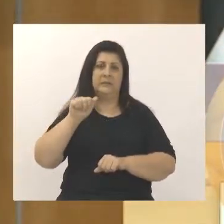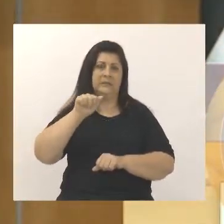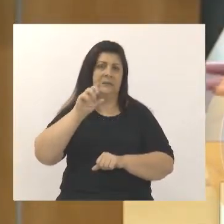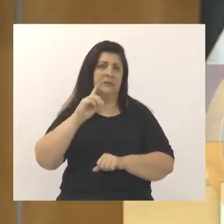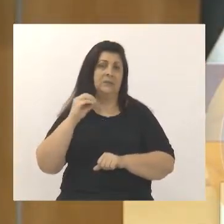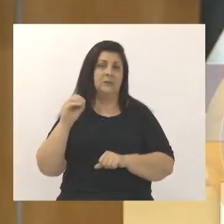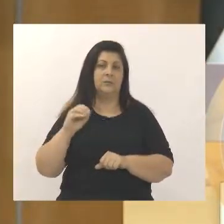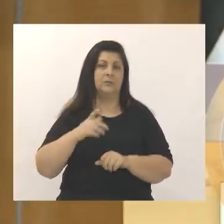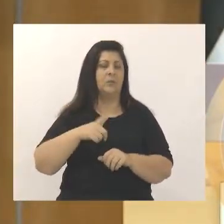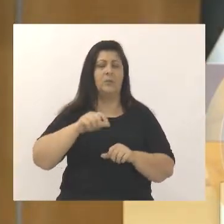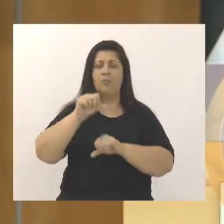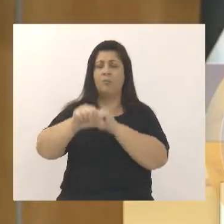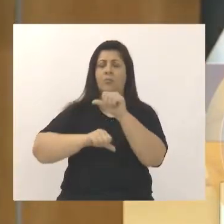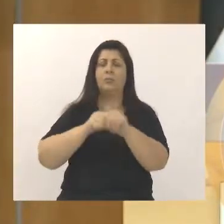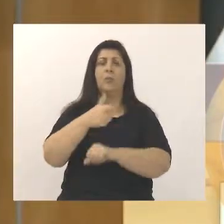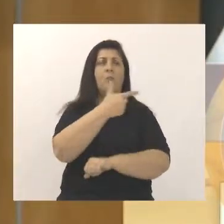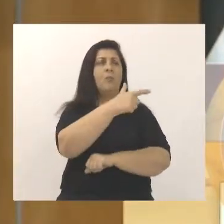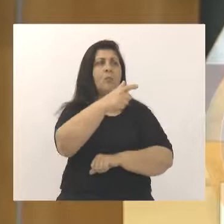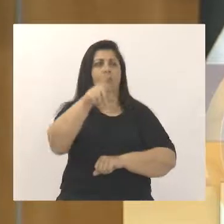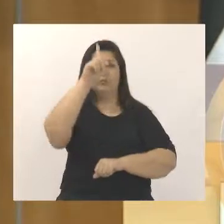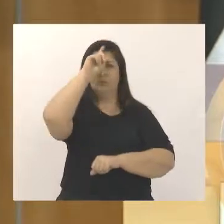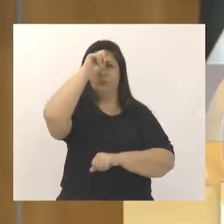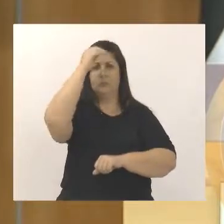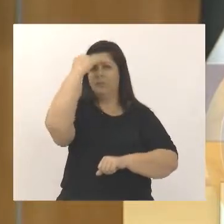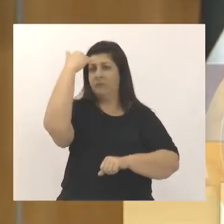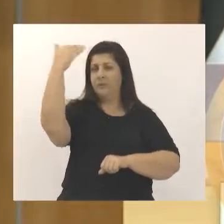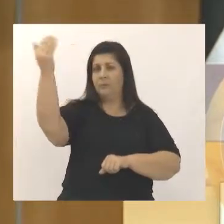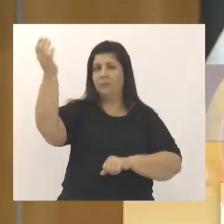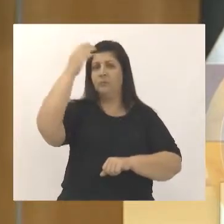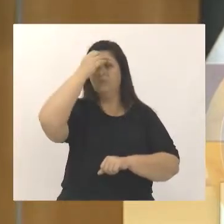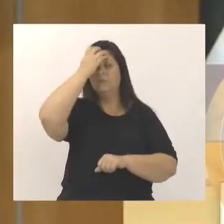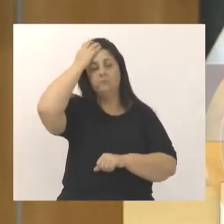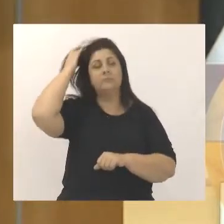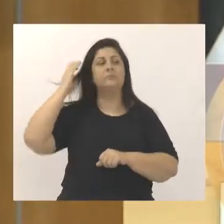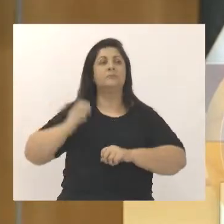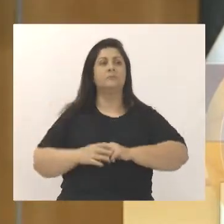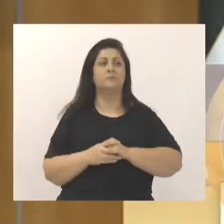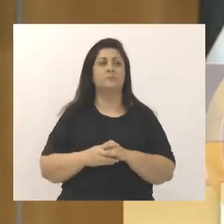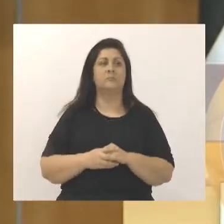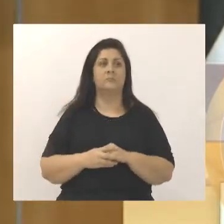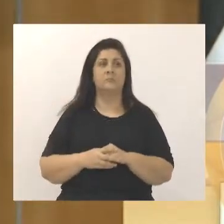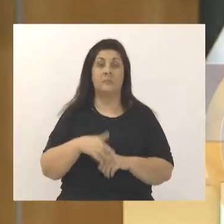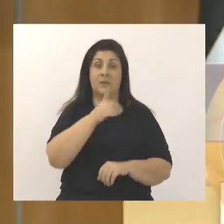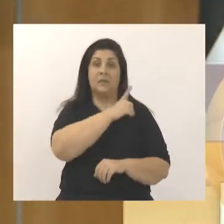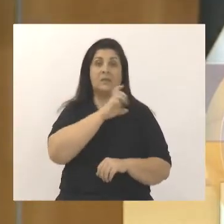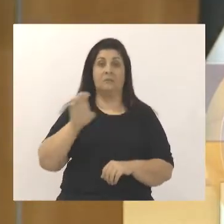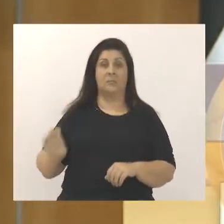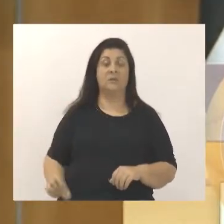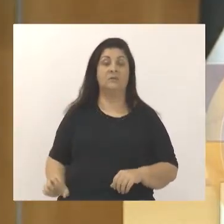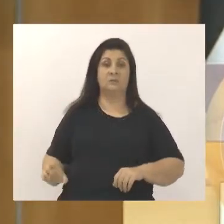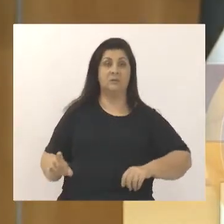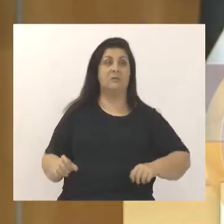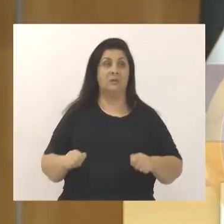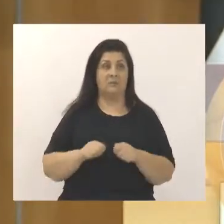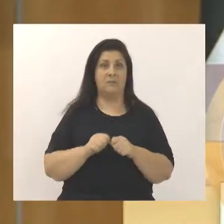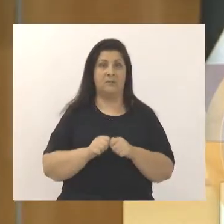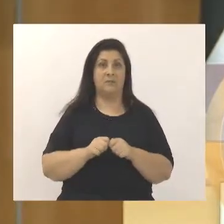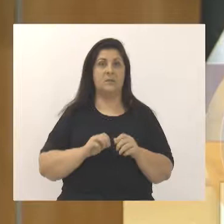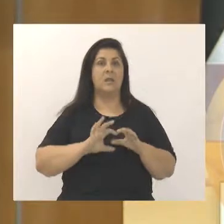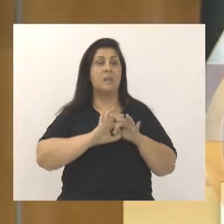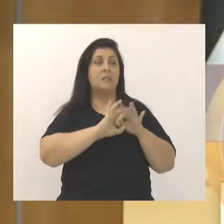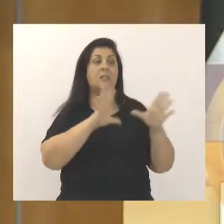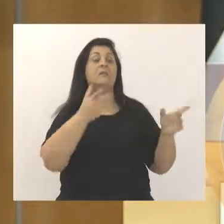Albert Einstein, Hospital Sírio-Libanês. E, vou mais, que algum deputado compre uma briga para respeitar, Paulinho, o livre-arbítrio da